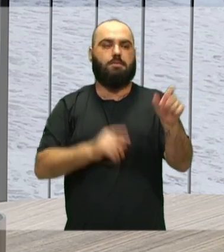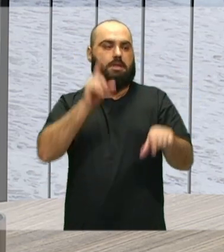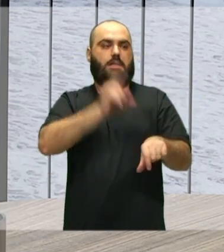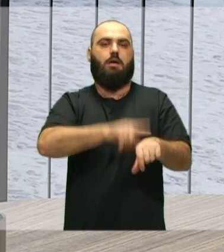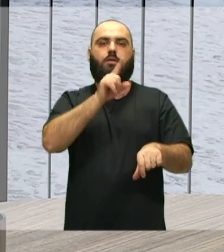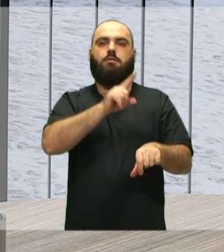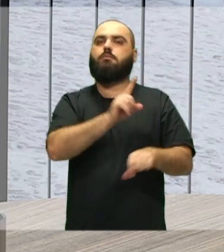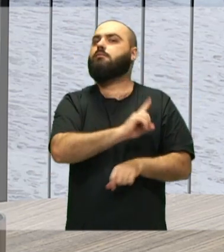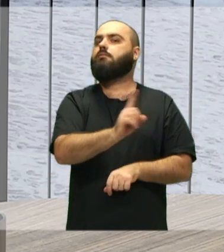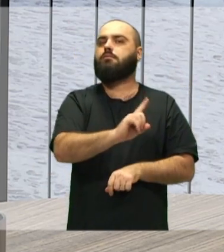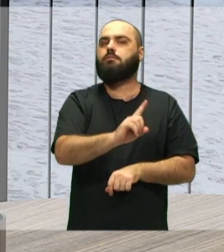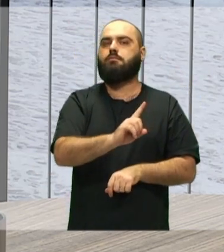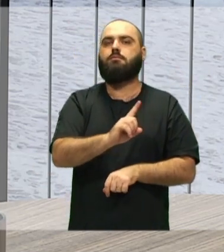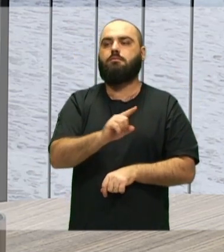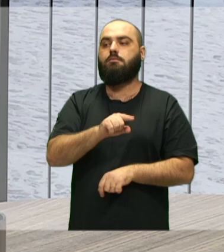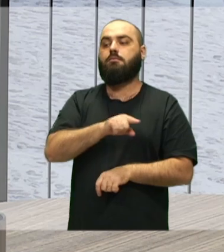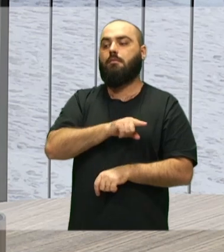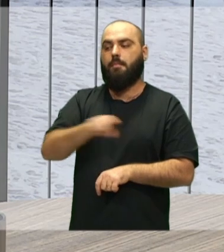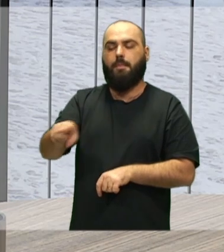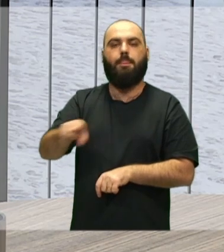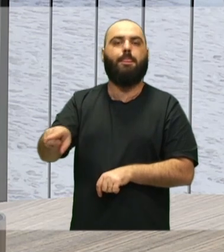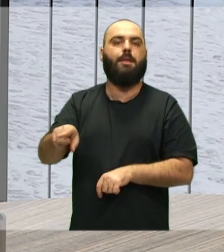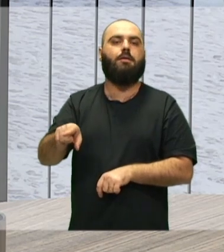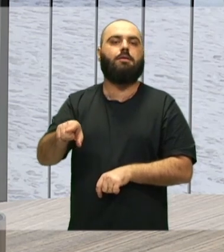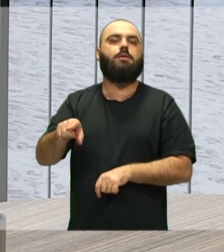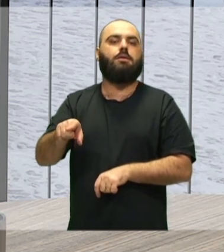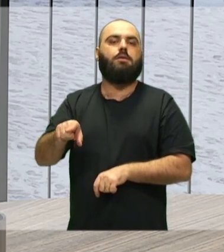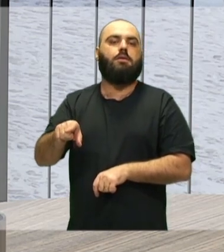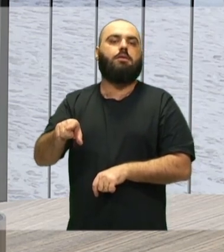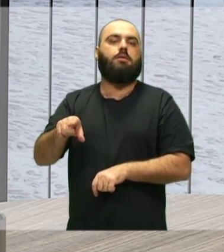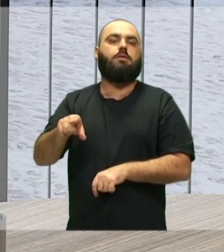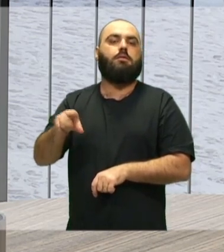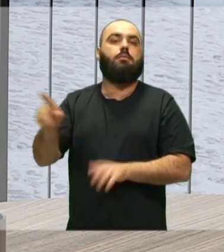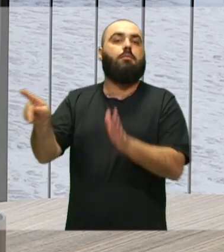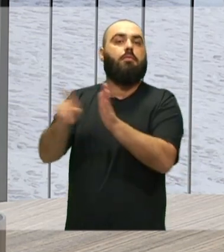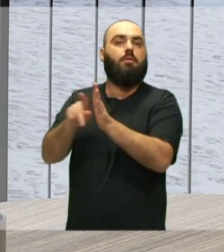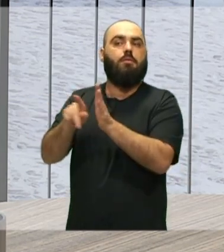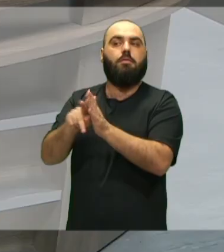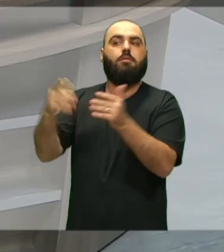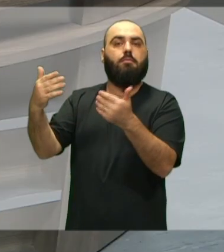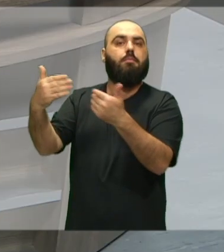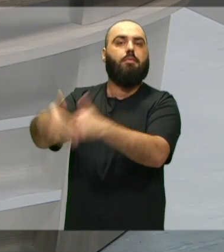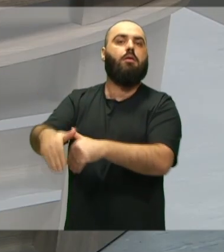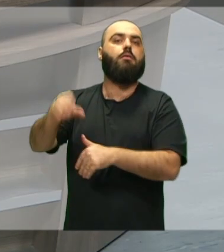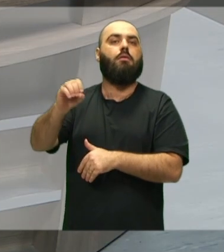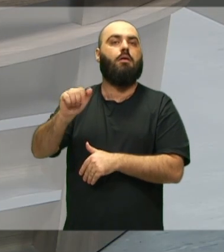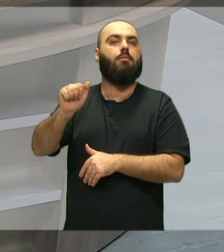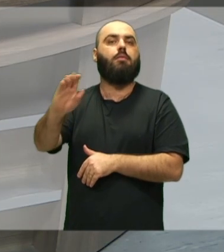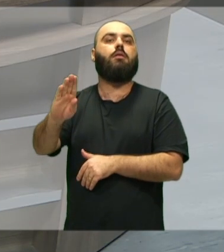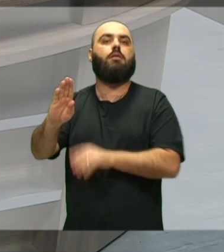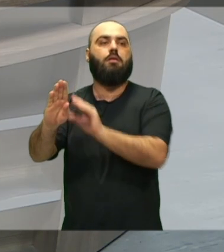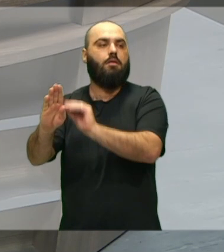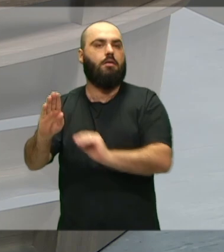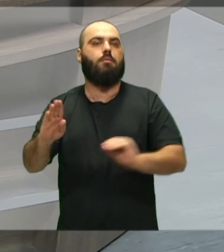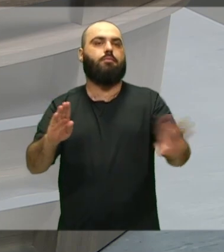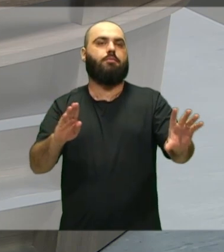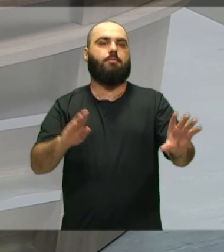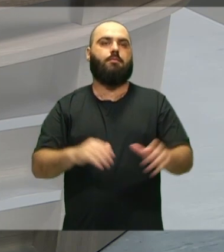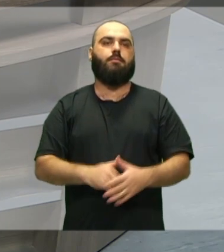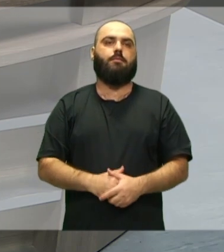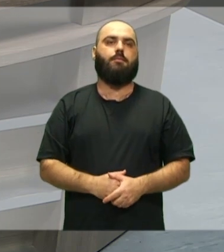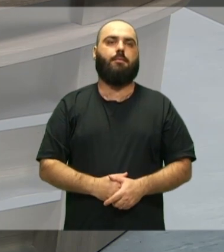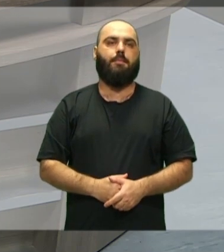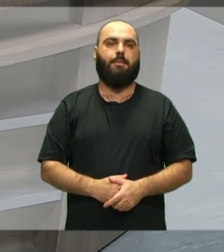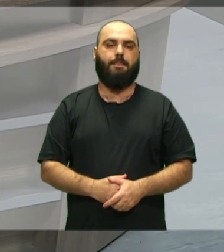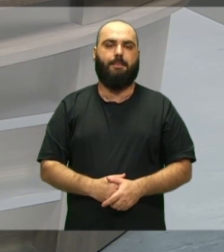Não, são questões exigidas, são questões muitas das vezes tiradas do exemplo prático, né? E tiradas do exemplo